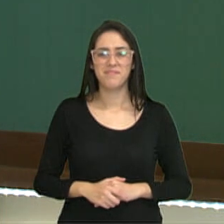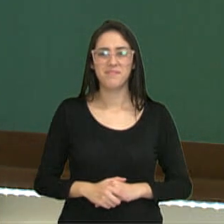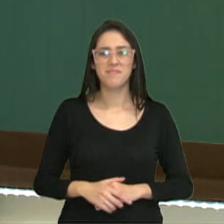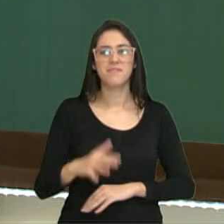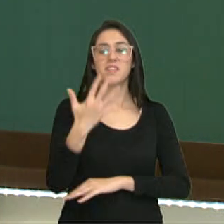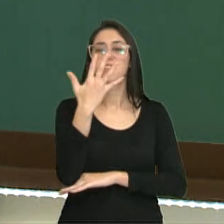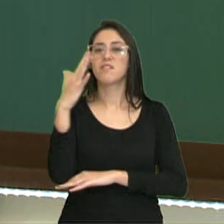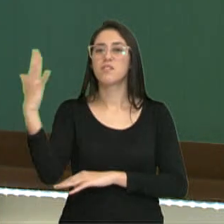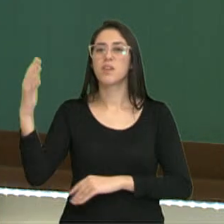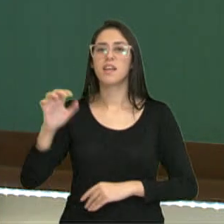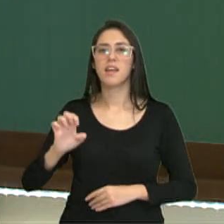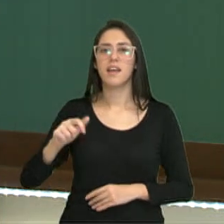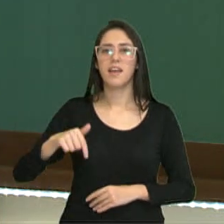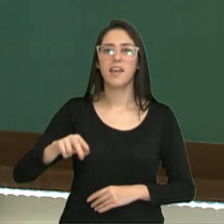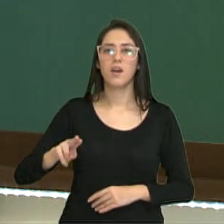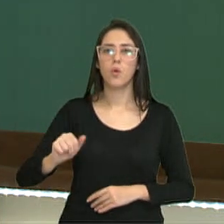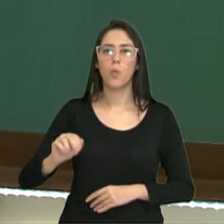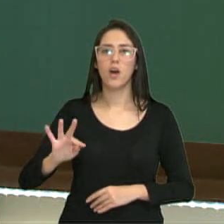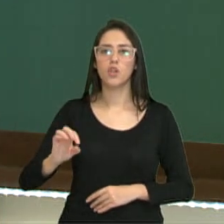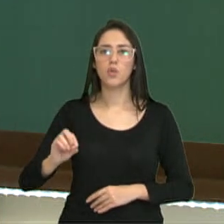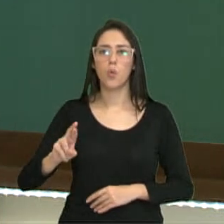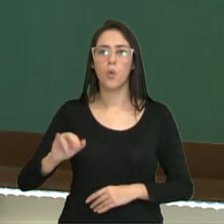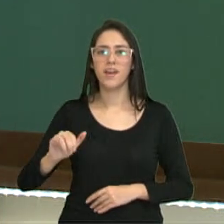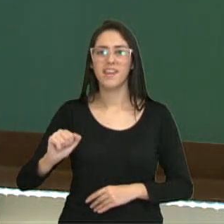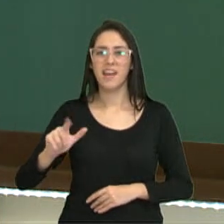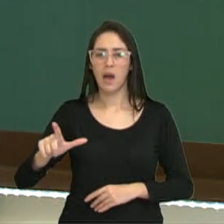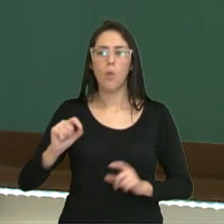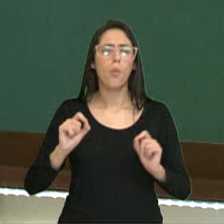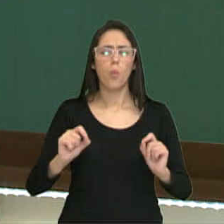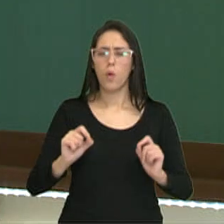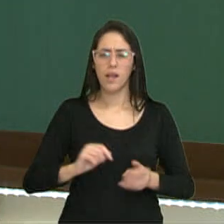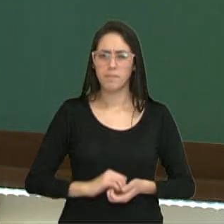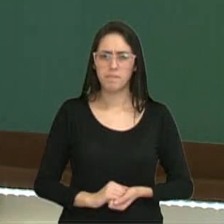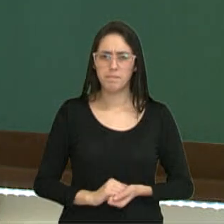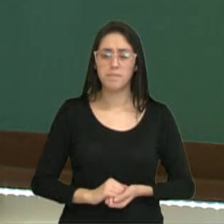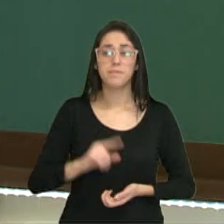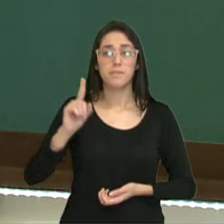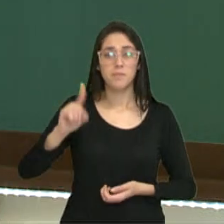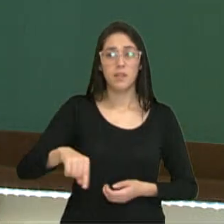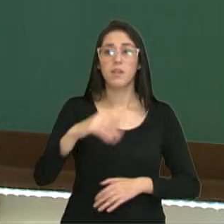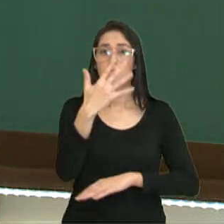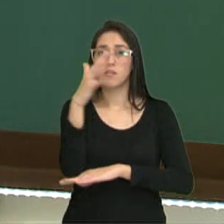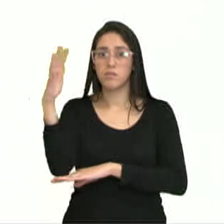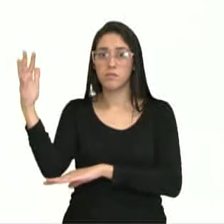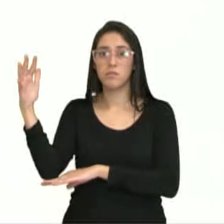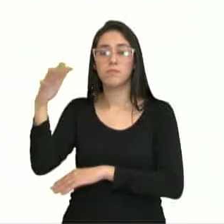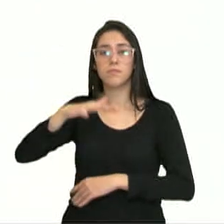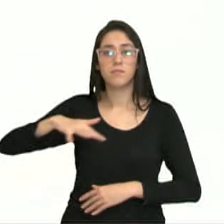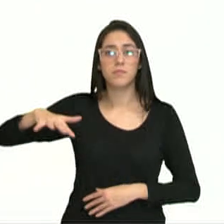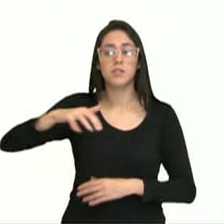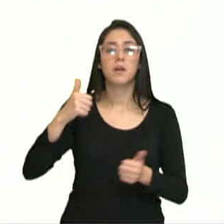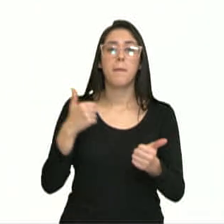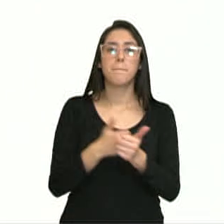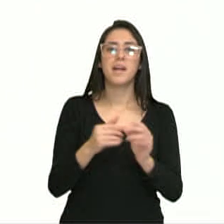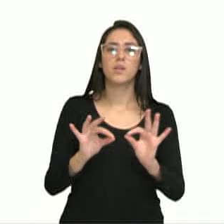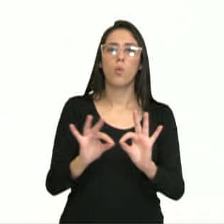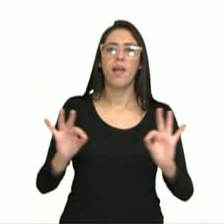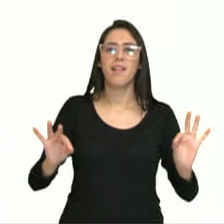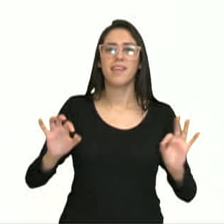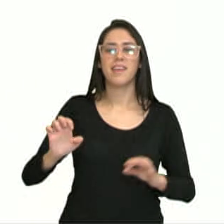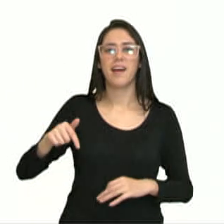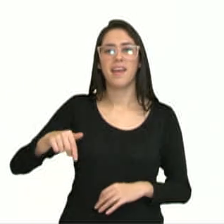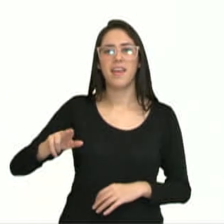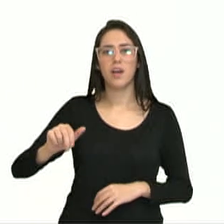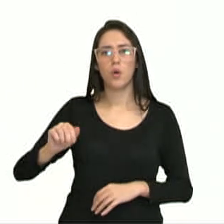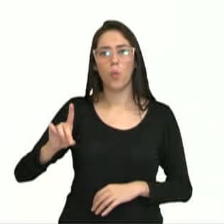Florestas equatoriais são aquelas que ocorrem nas regiões da linha do Equador, marcadas